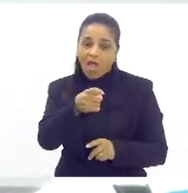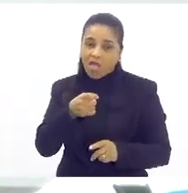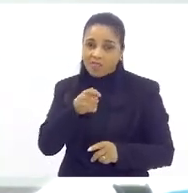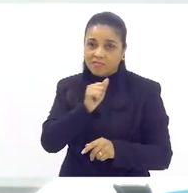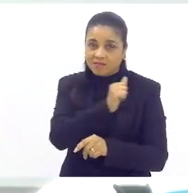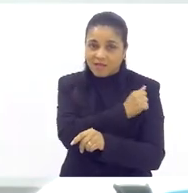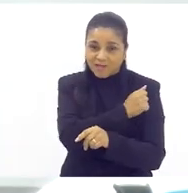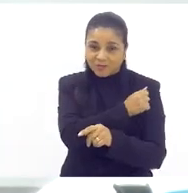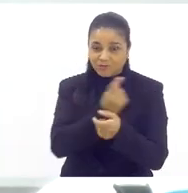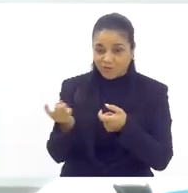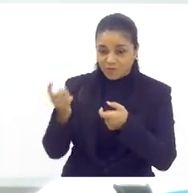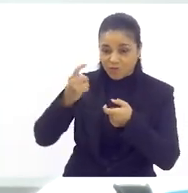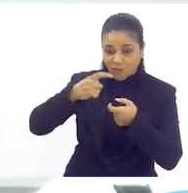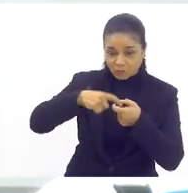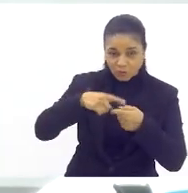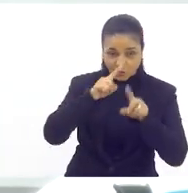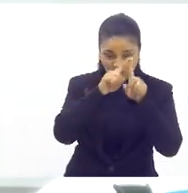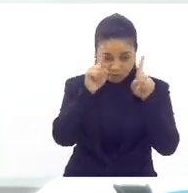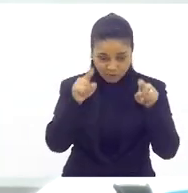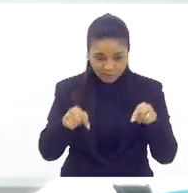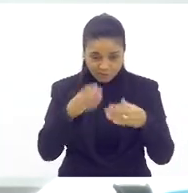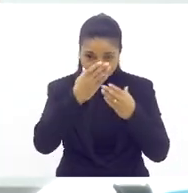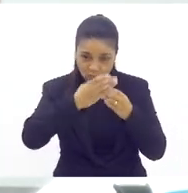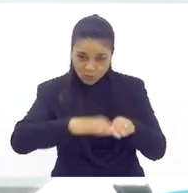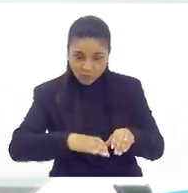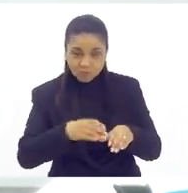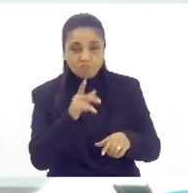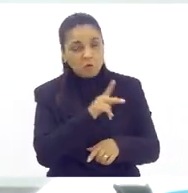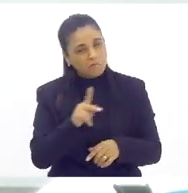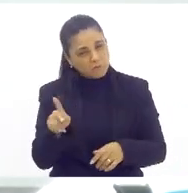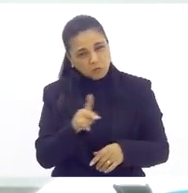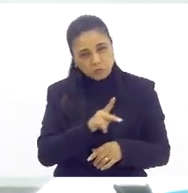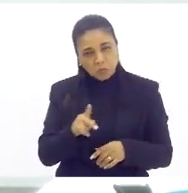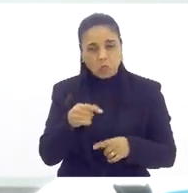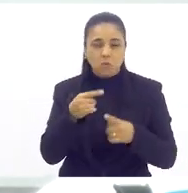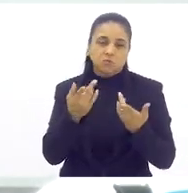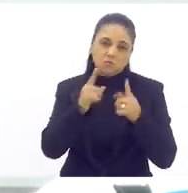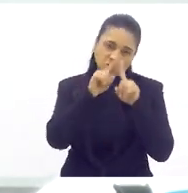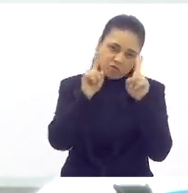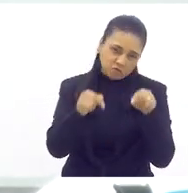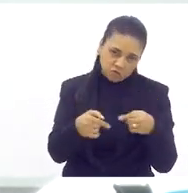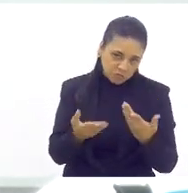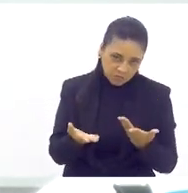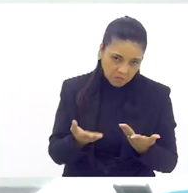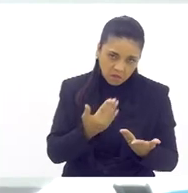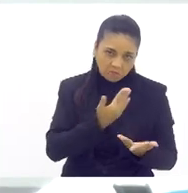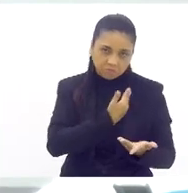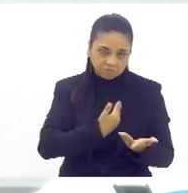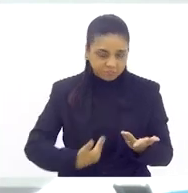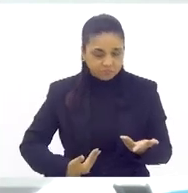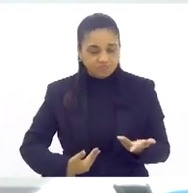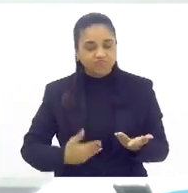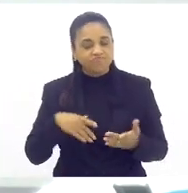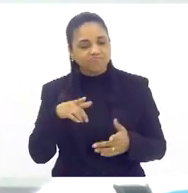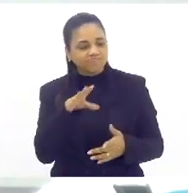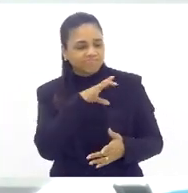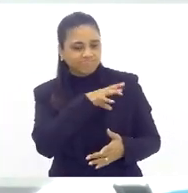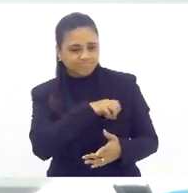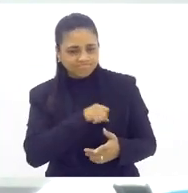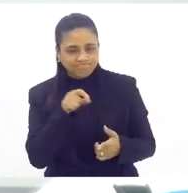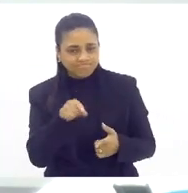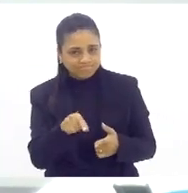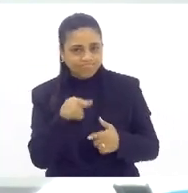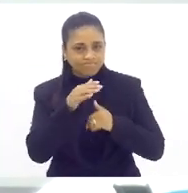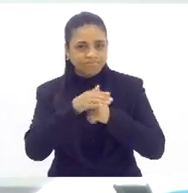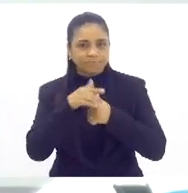alunos voltando como servidores hoje como professor de como demais servidores e você vê aquela paixão que